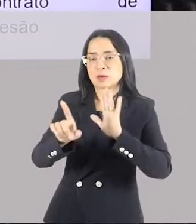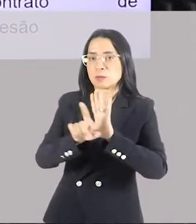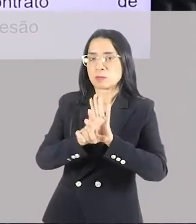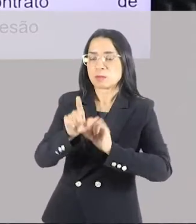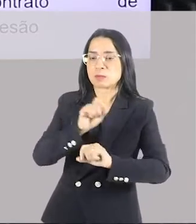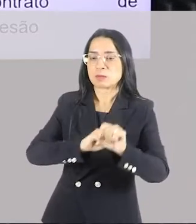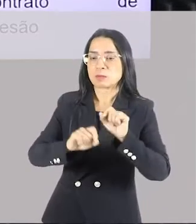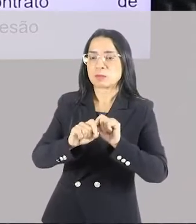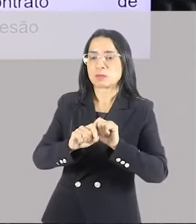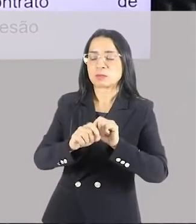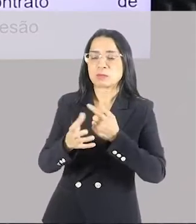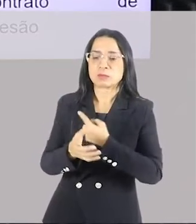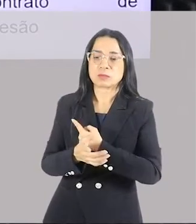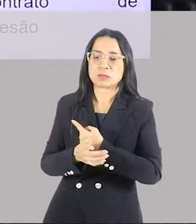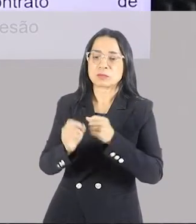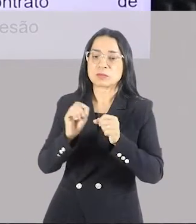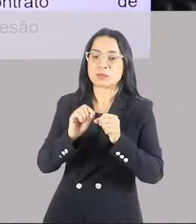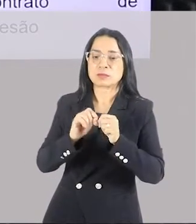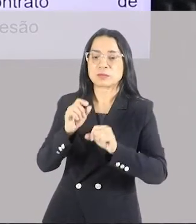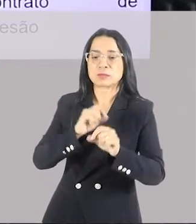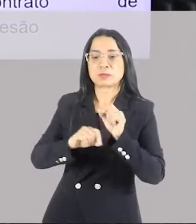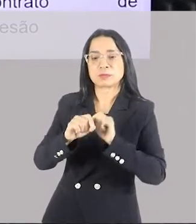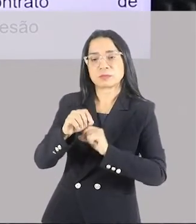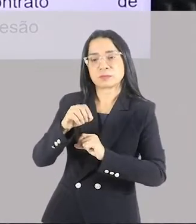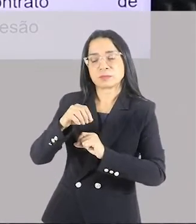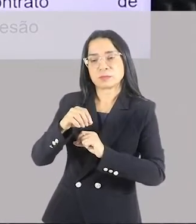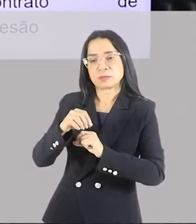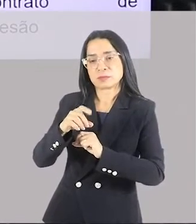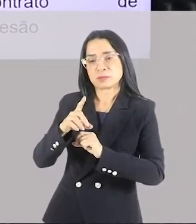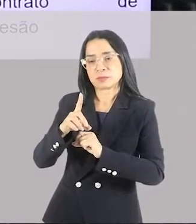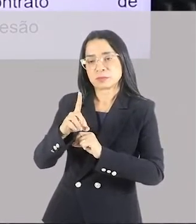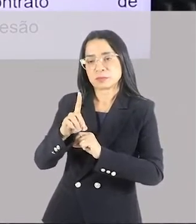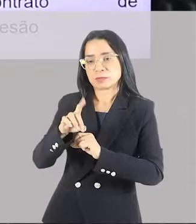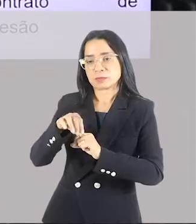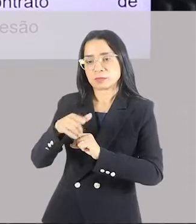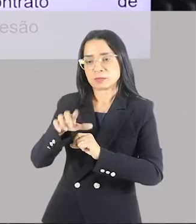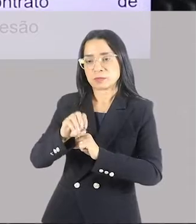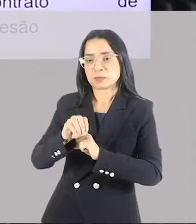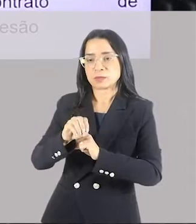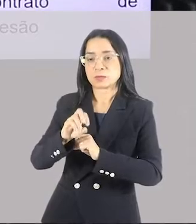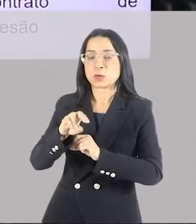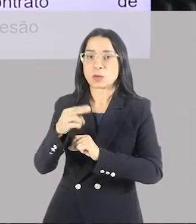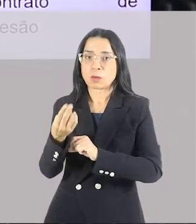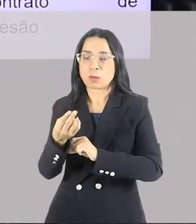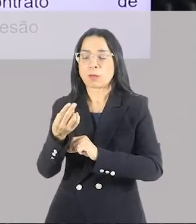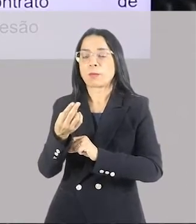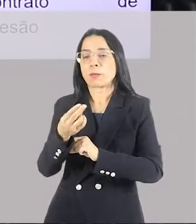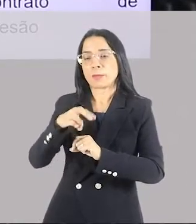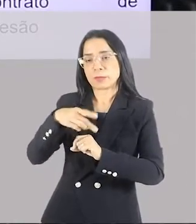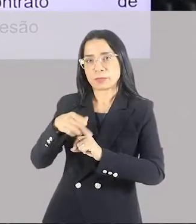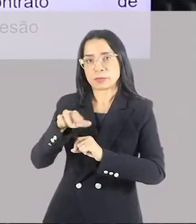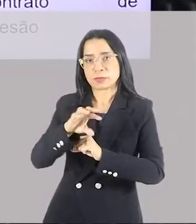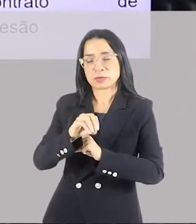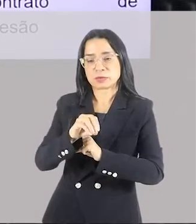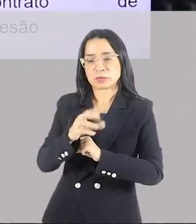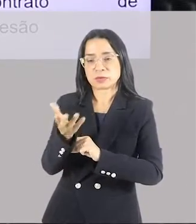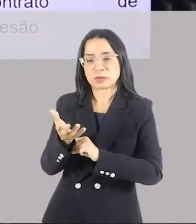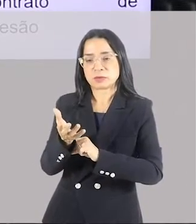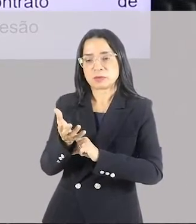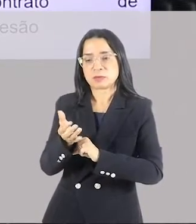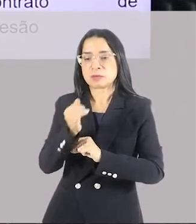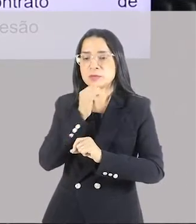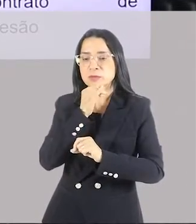para que eu faça delegação por permissão de um serviço público. salvo se algumas permissões sejam